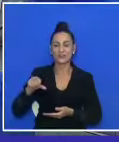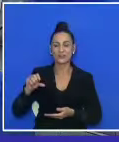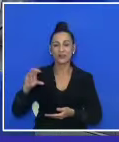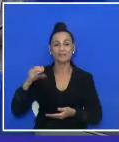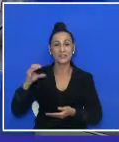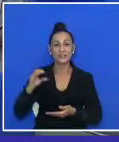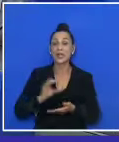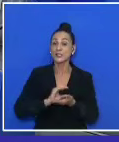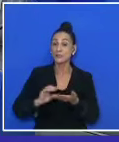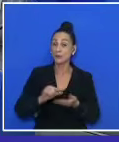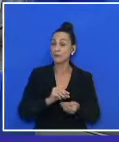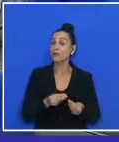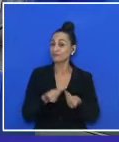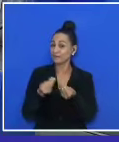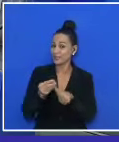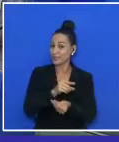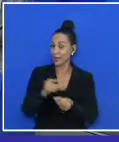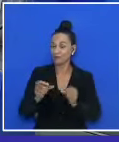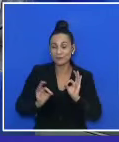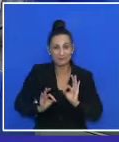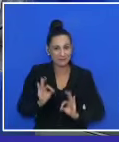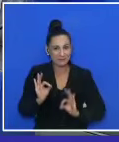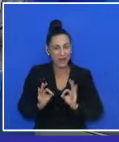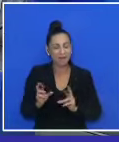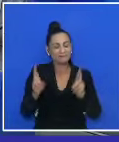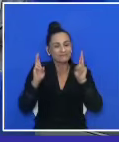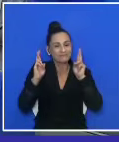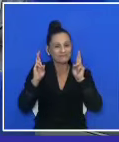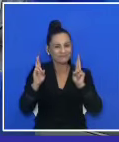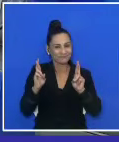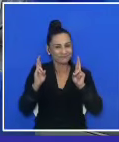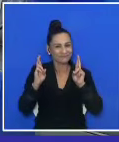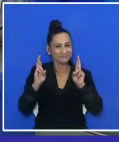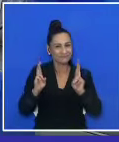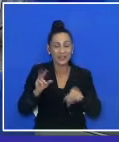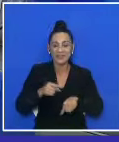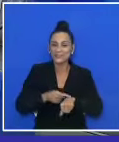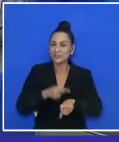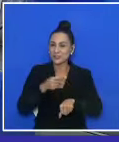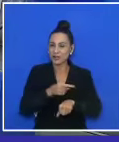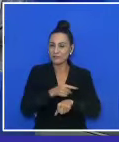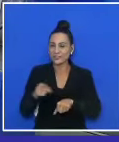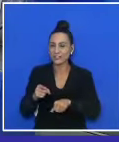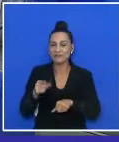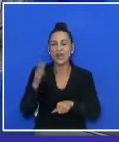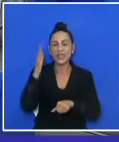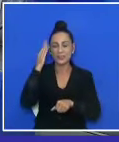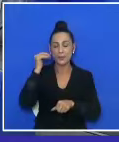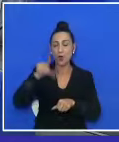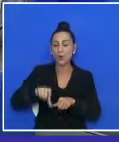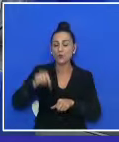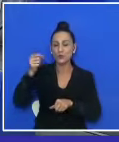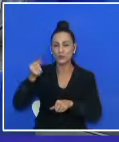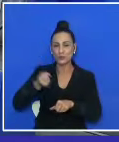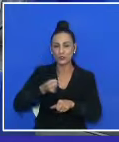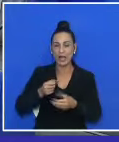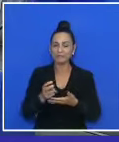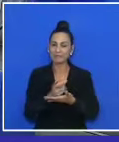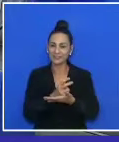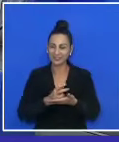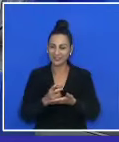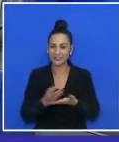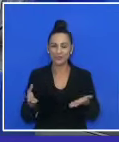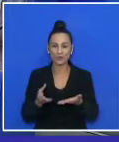R$3.301.344,99. Esse prêmio pode ser seu, então se prepara aí, fica na torcida, porque já já você vai conhecer os números premiados da Quina de